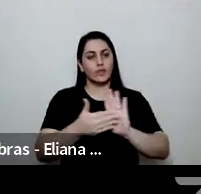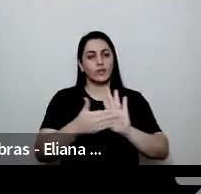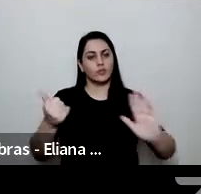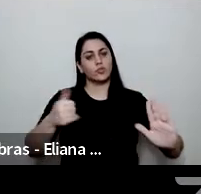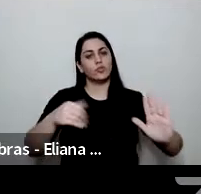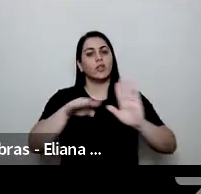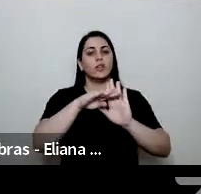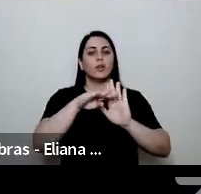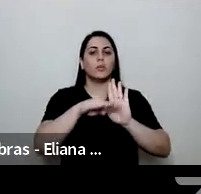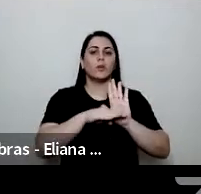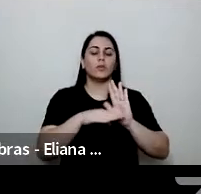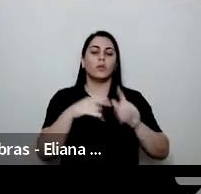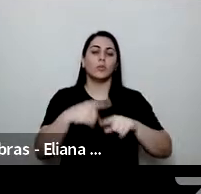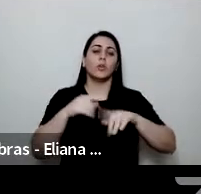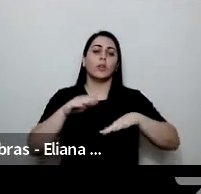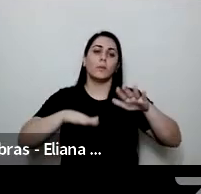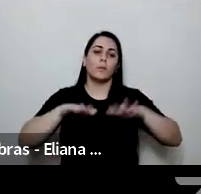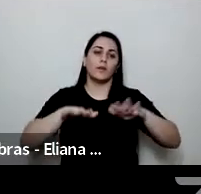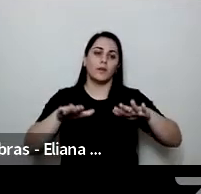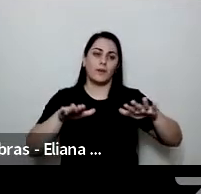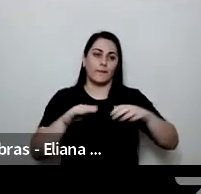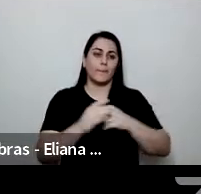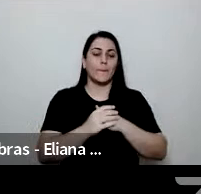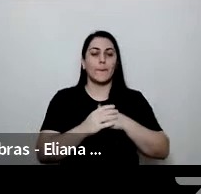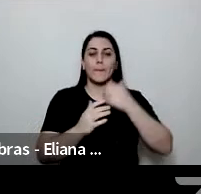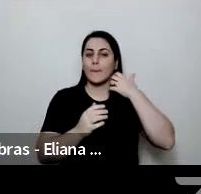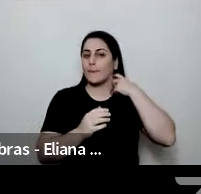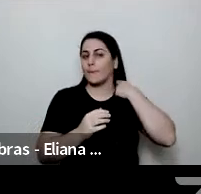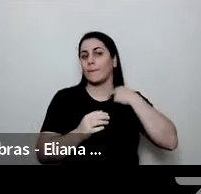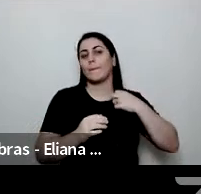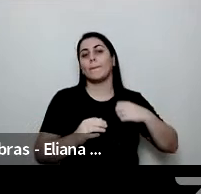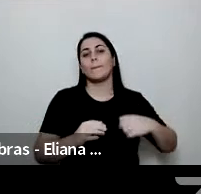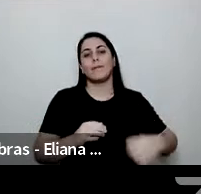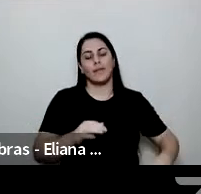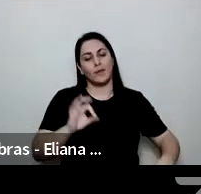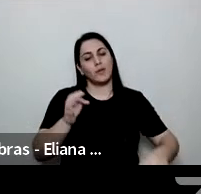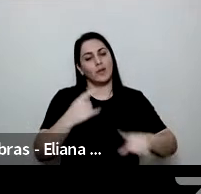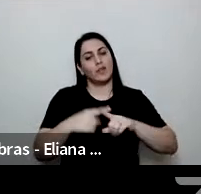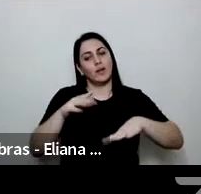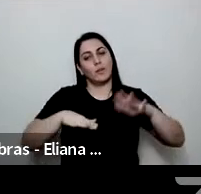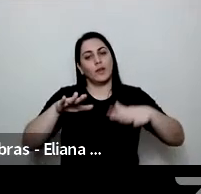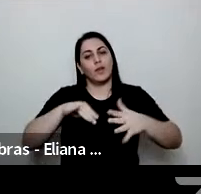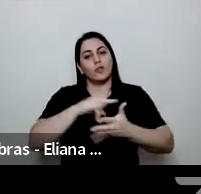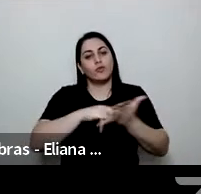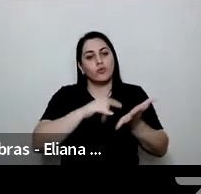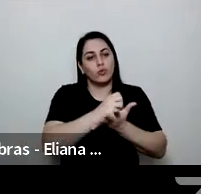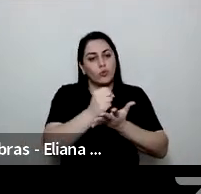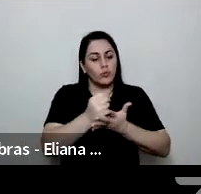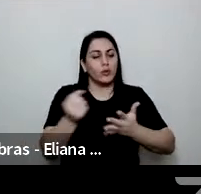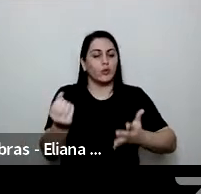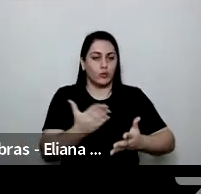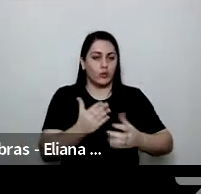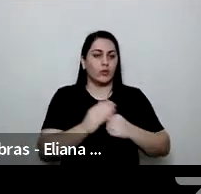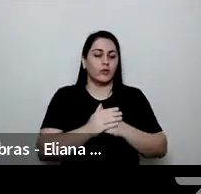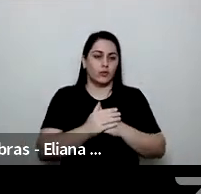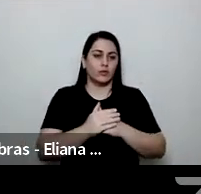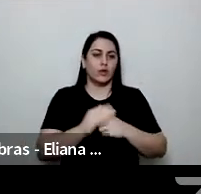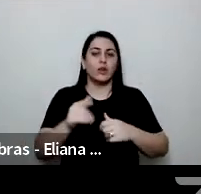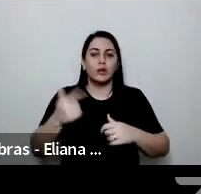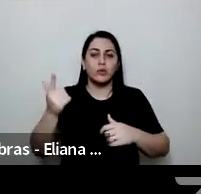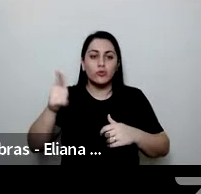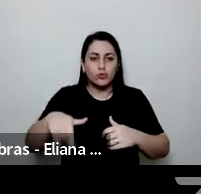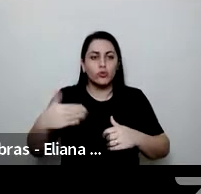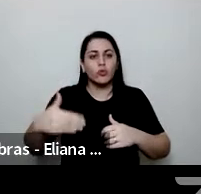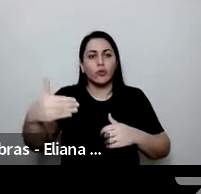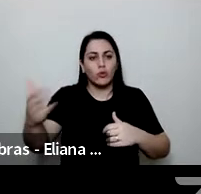porque já vendeu muito também não tem depois eu vou juntar a gente não o mais breve possível